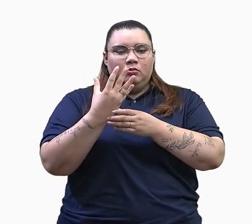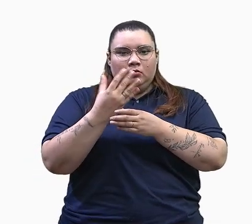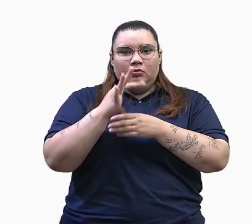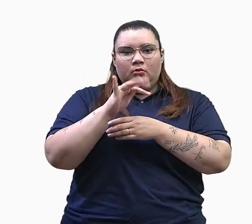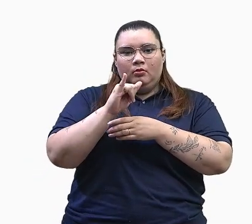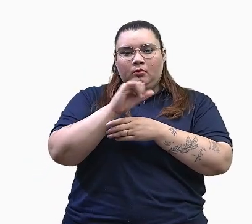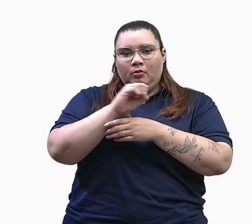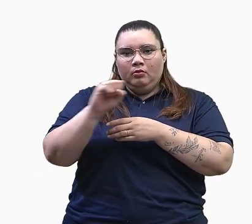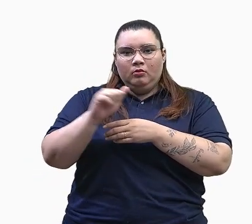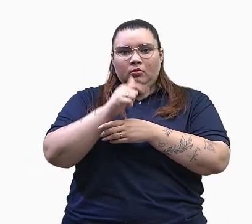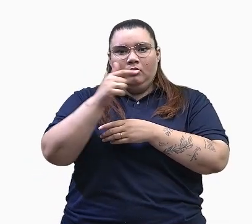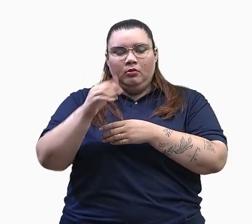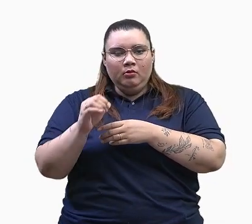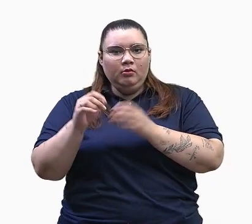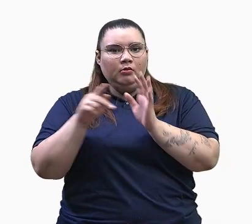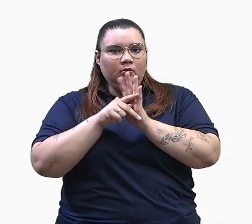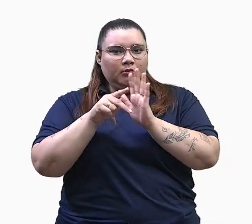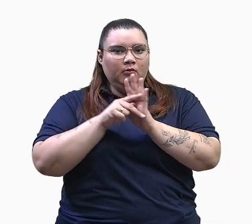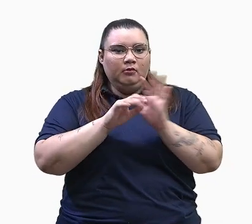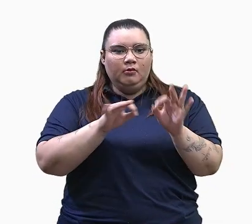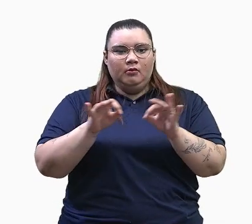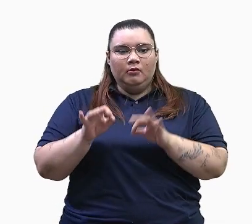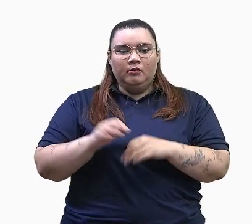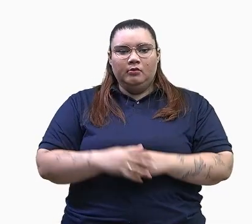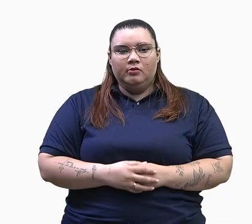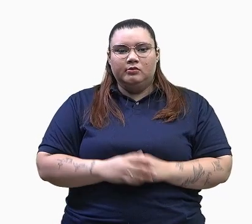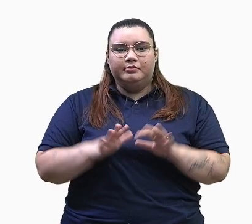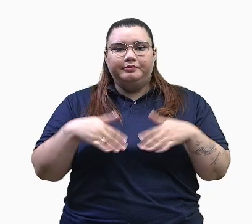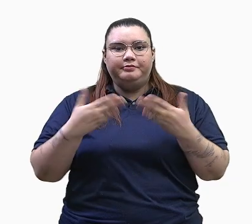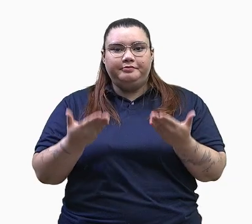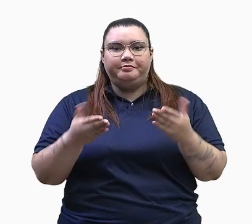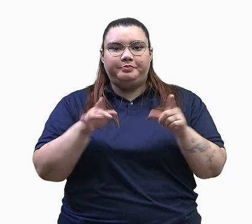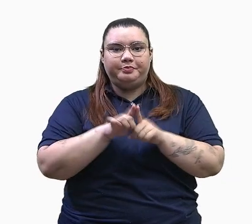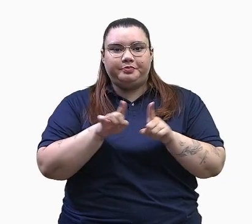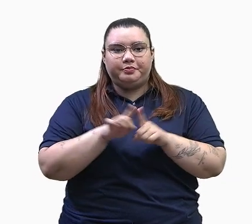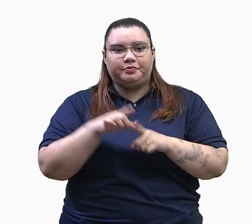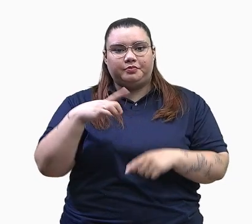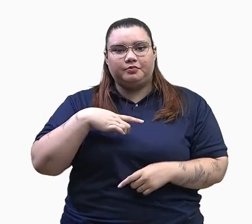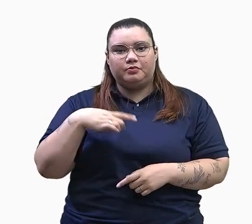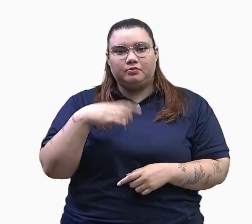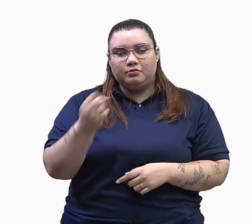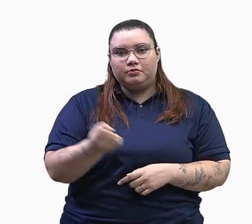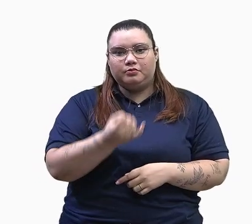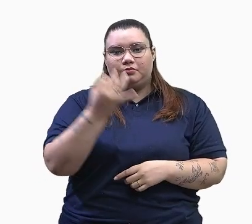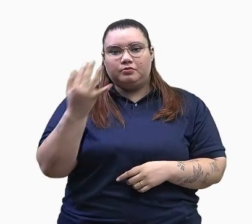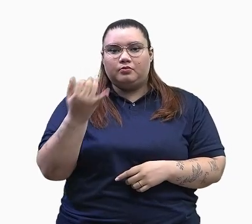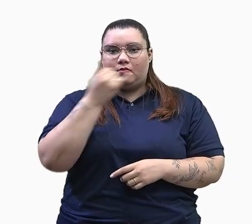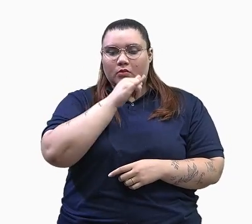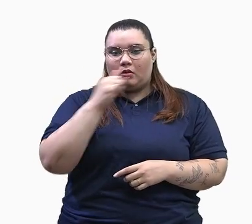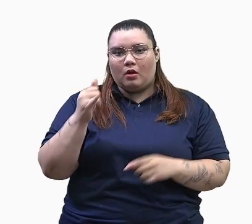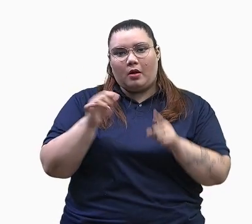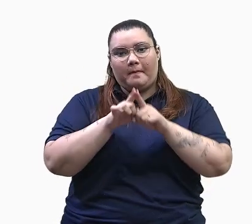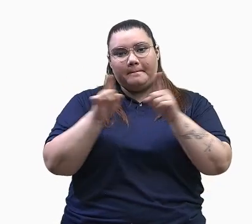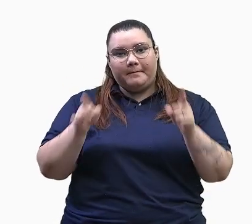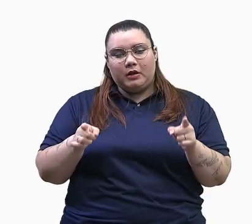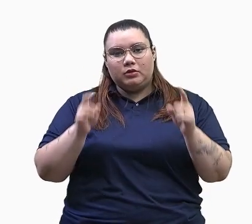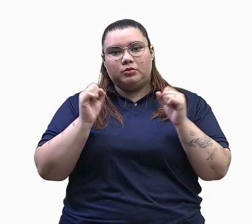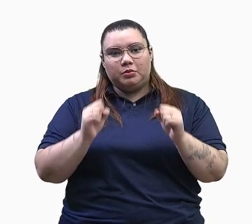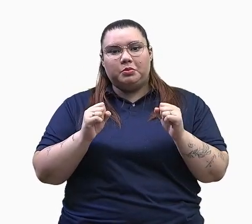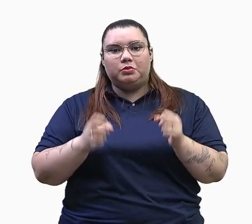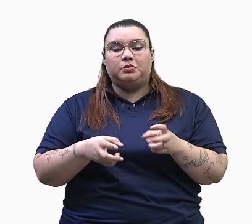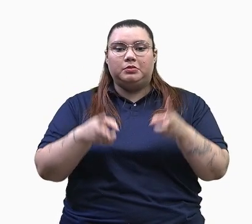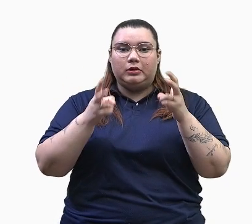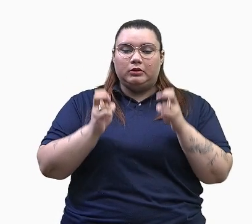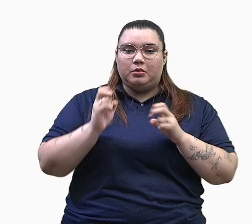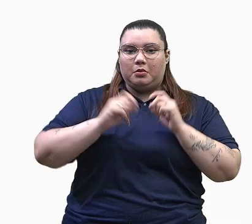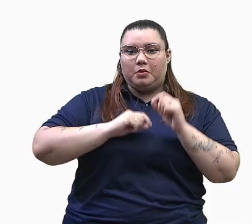fissão desse átomo. E aí a gente tem aí também uma grande quantidade de energia, mas a gente tem, como a gente pode observar,